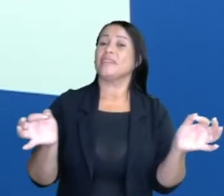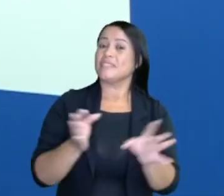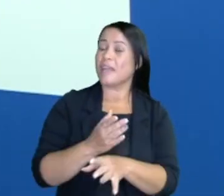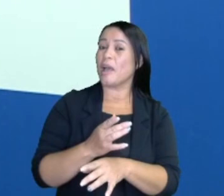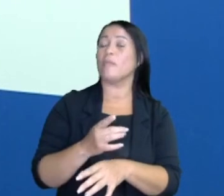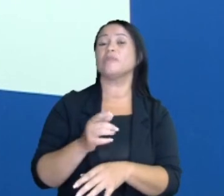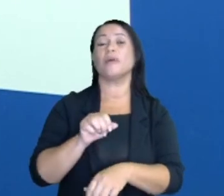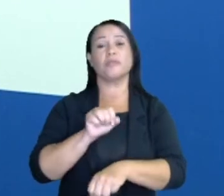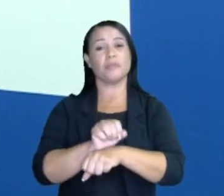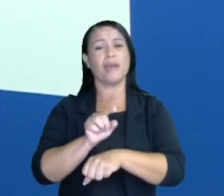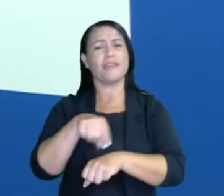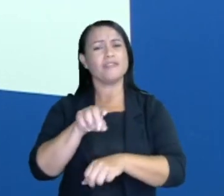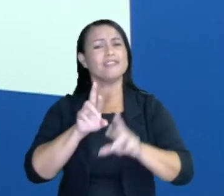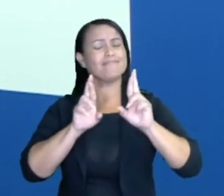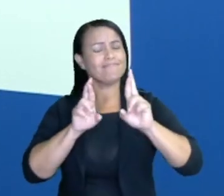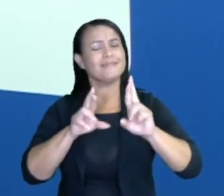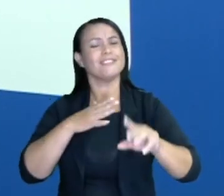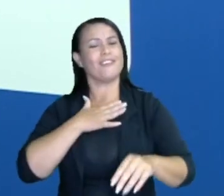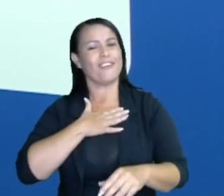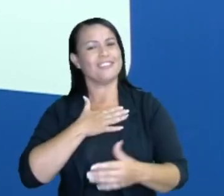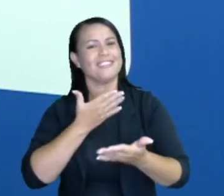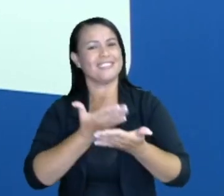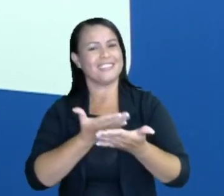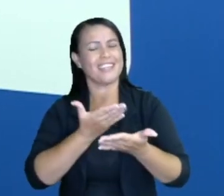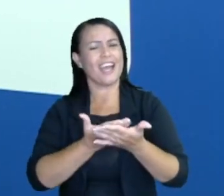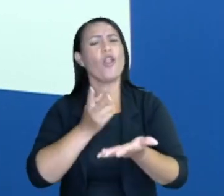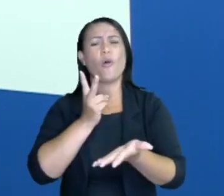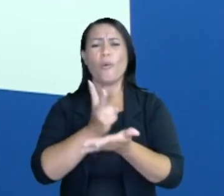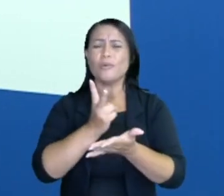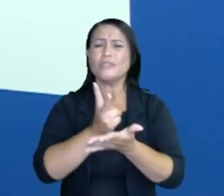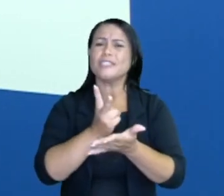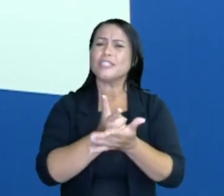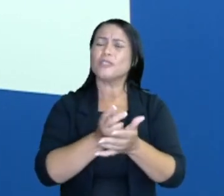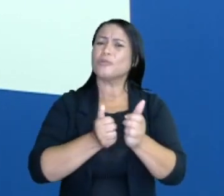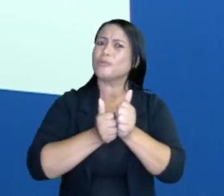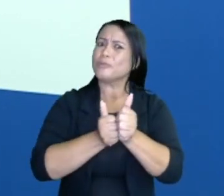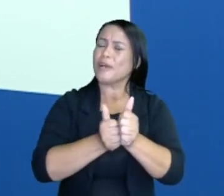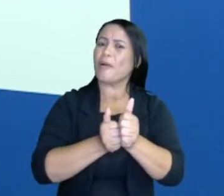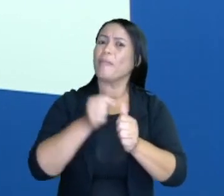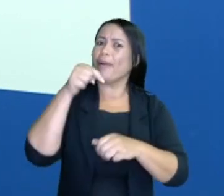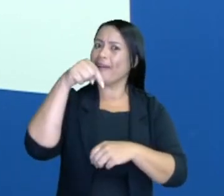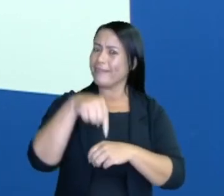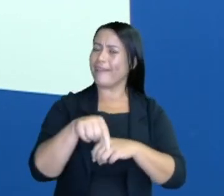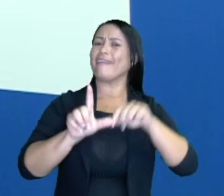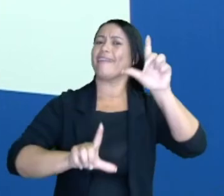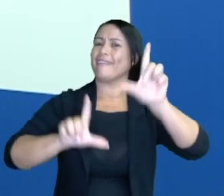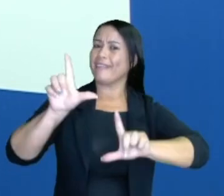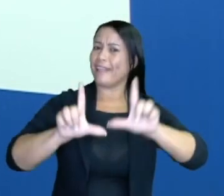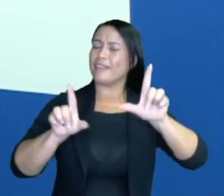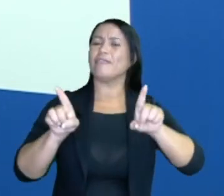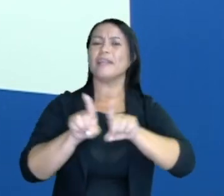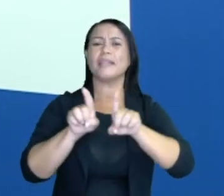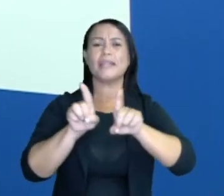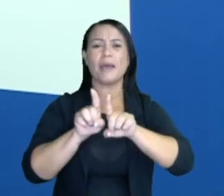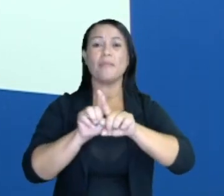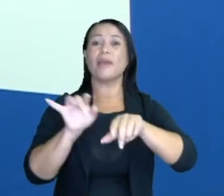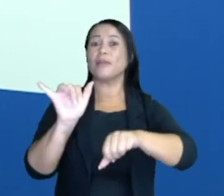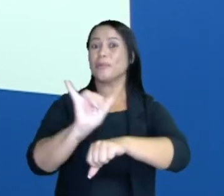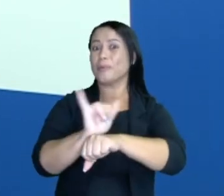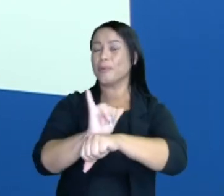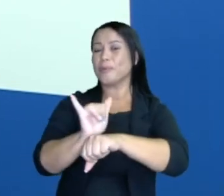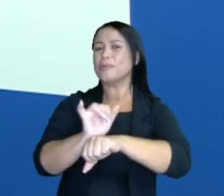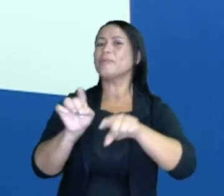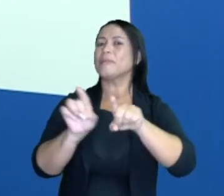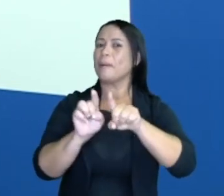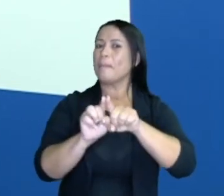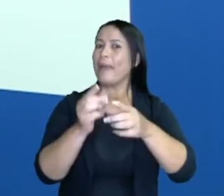isso. Eu espero que vocês tenham gostado da aula. Continuem nos acompanhando, tanto aqui na TV quanto no canal do YouTube.